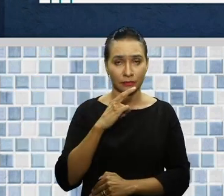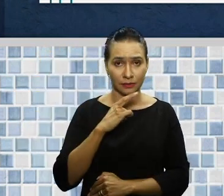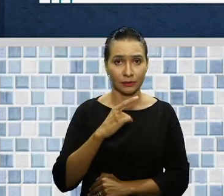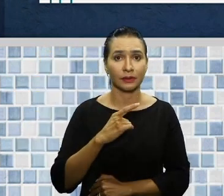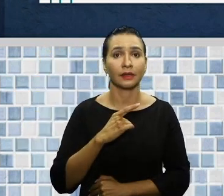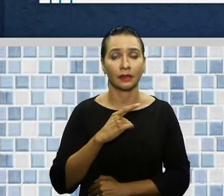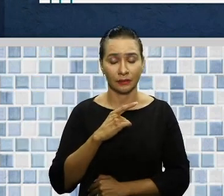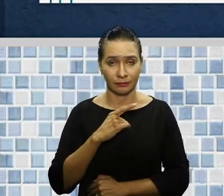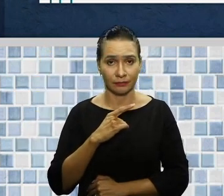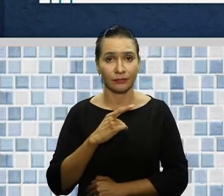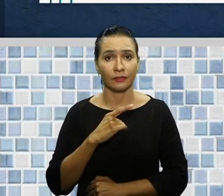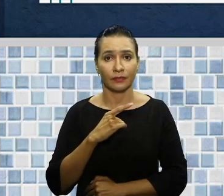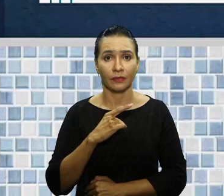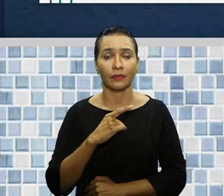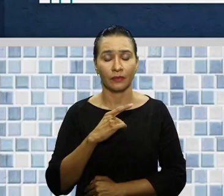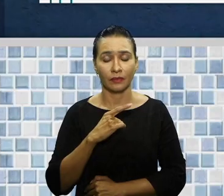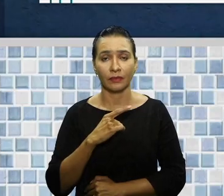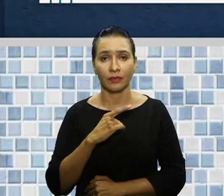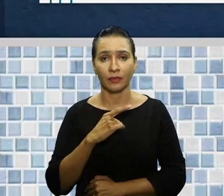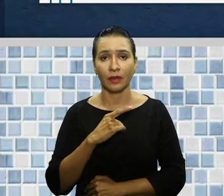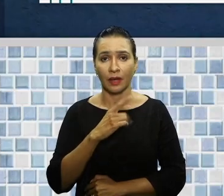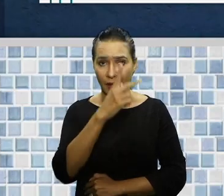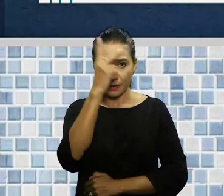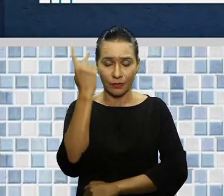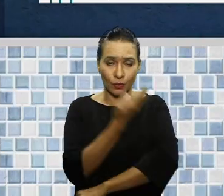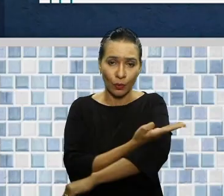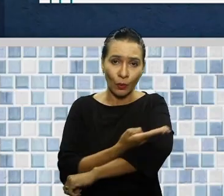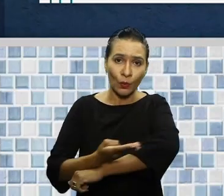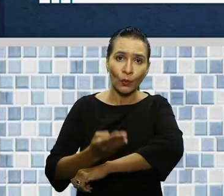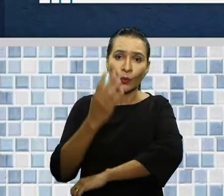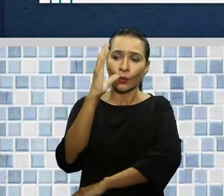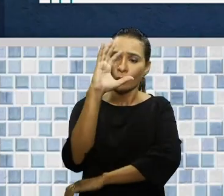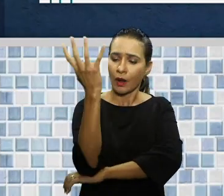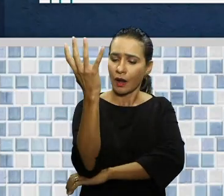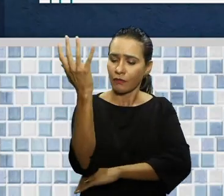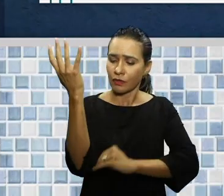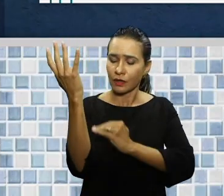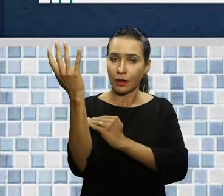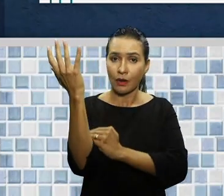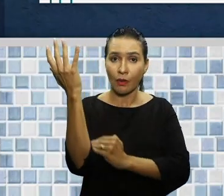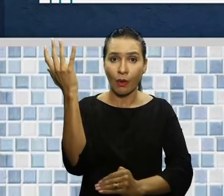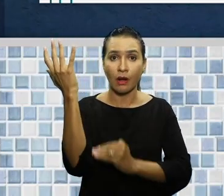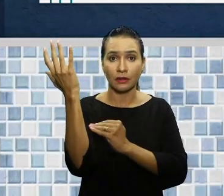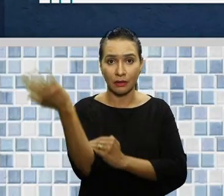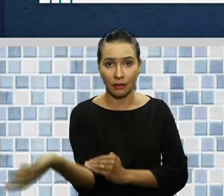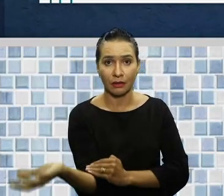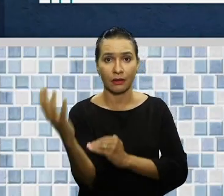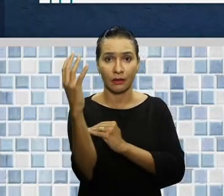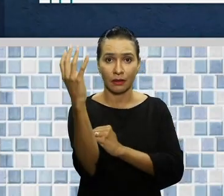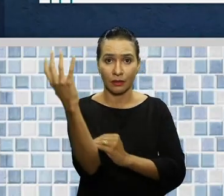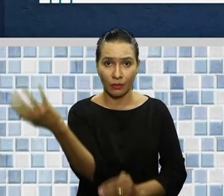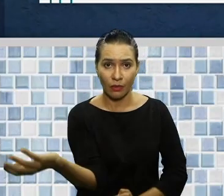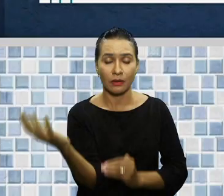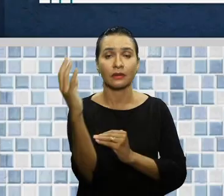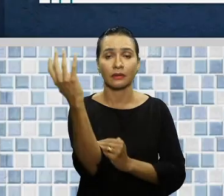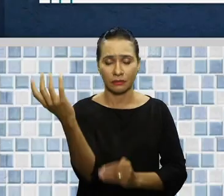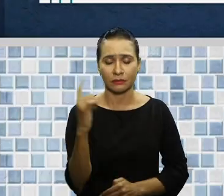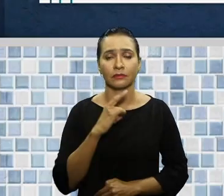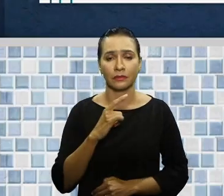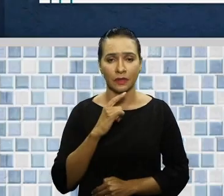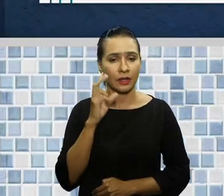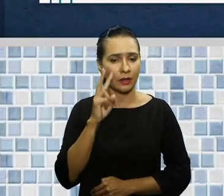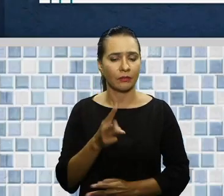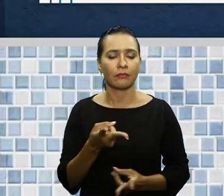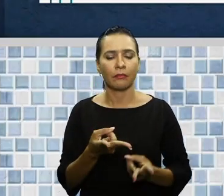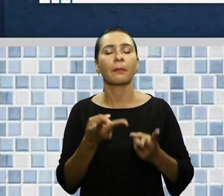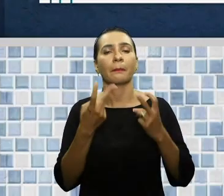estão sendo cortadas com uma certa frequência em busca do desenvolvimento econômico do bairro, né? Então no meu bairro eu